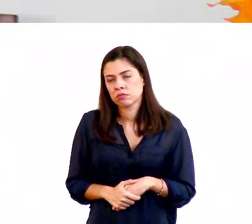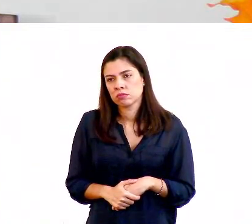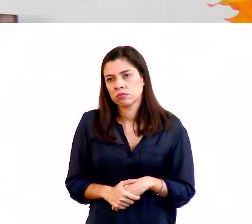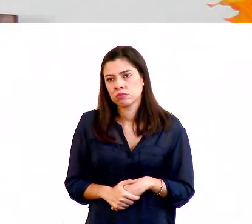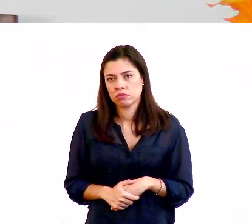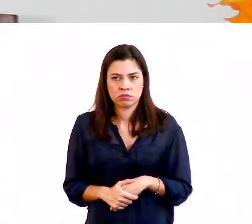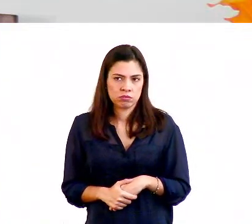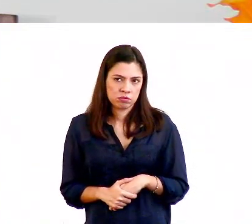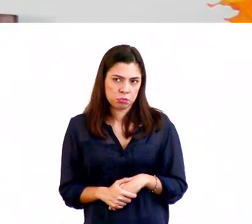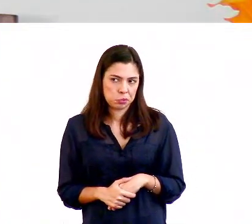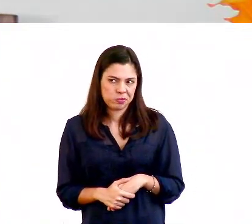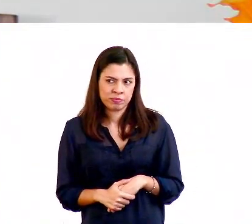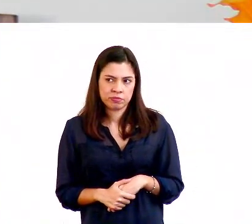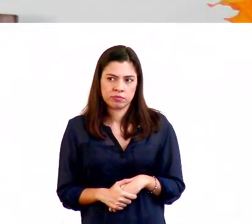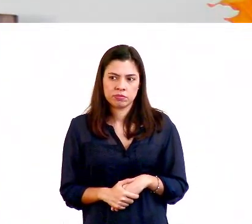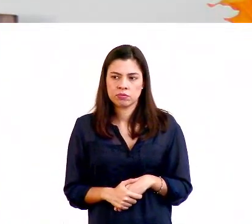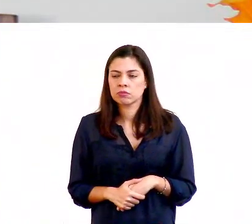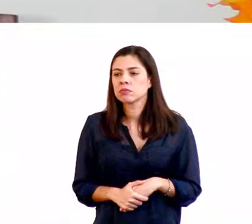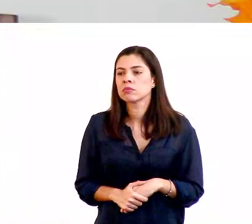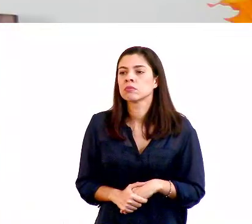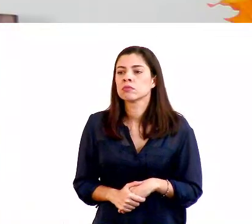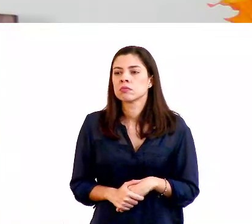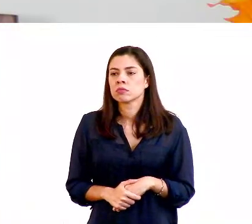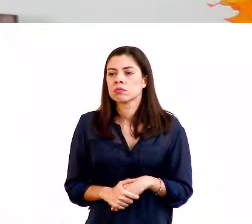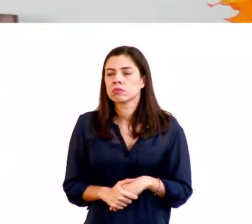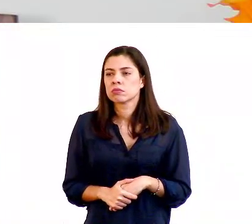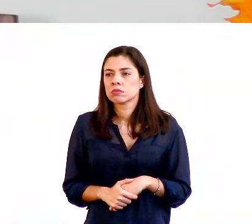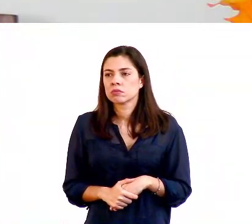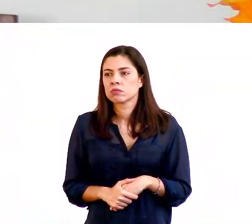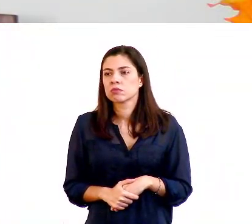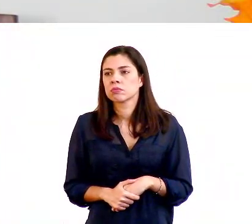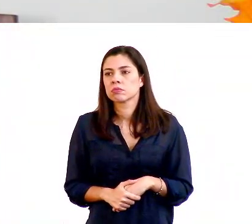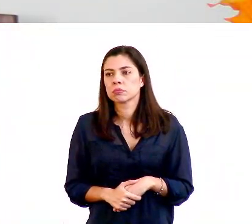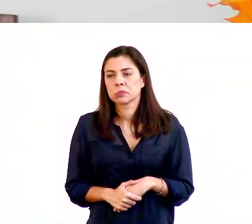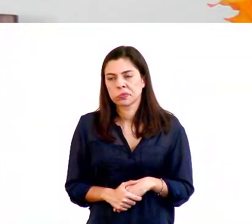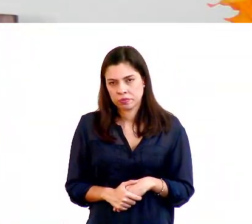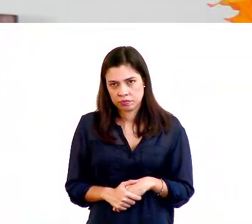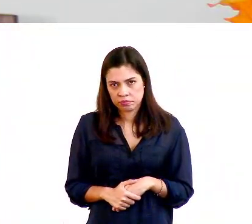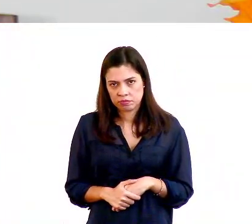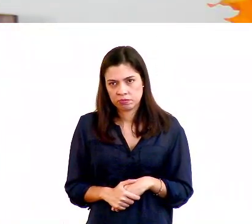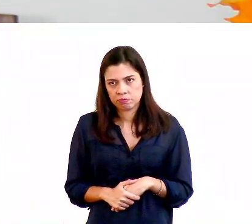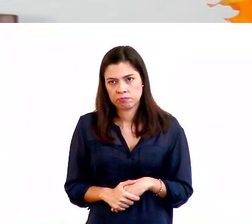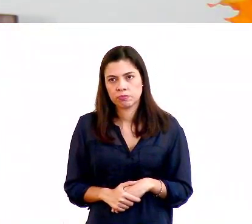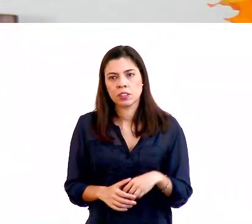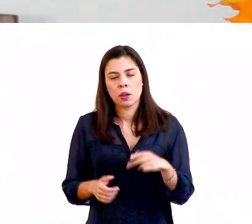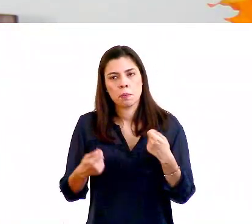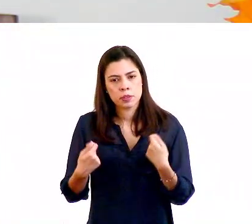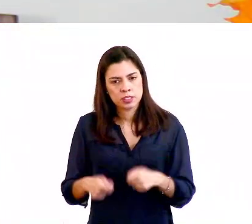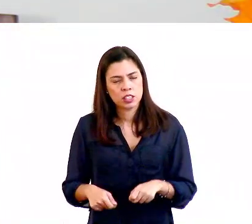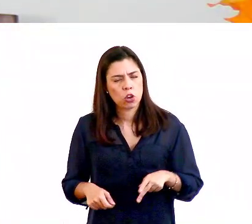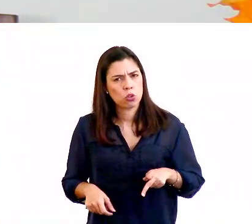Para ter plena certeza da esperança, persevere.